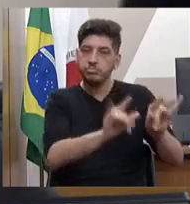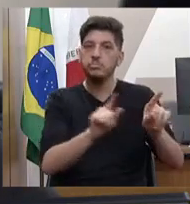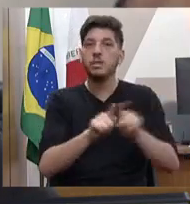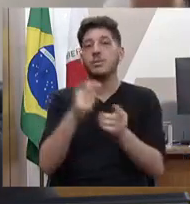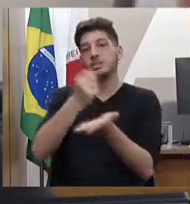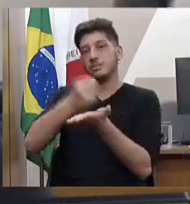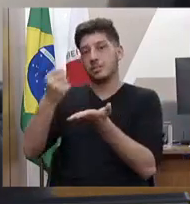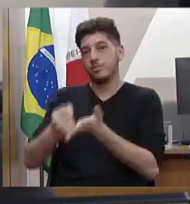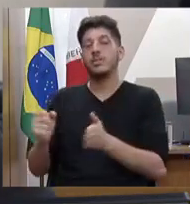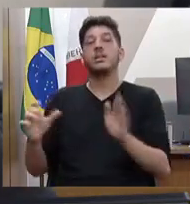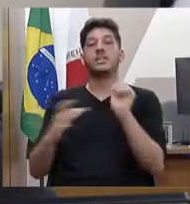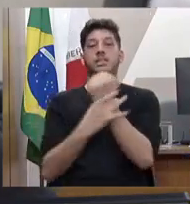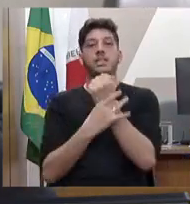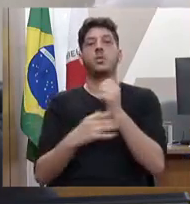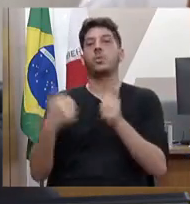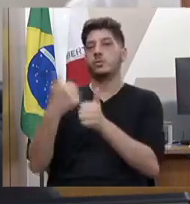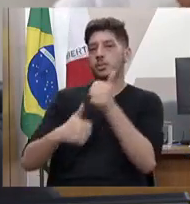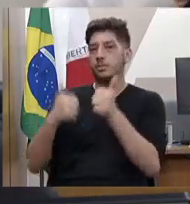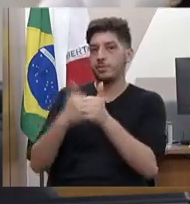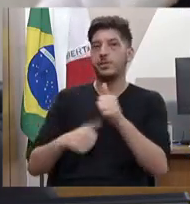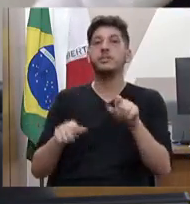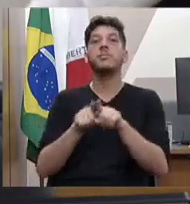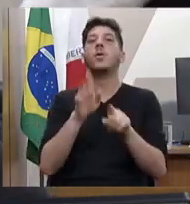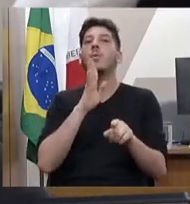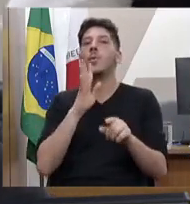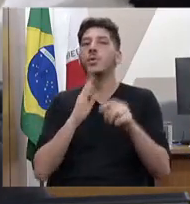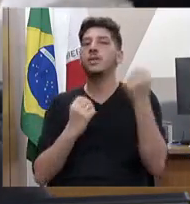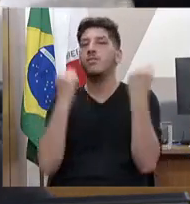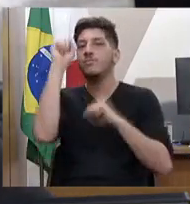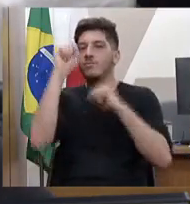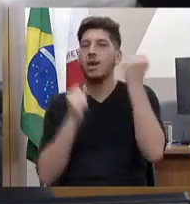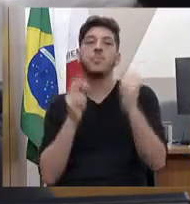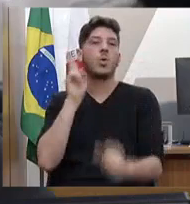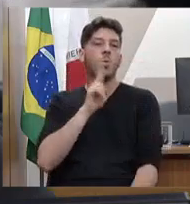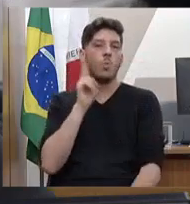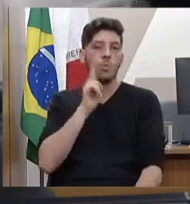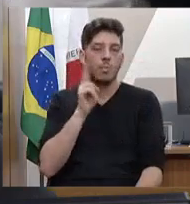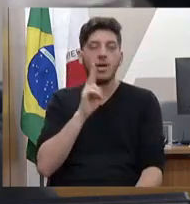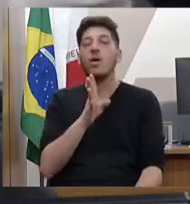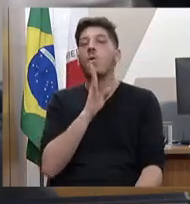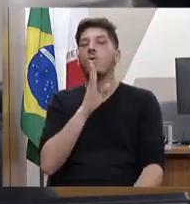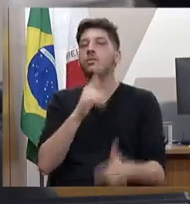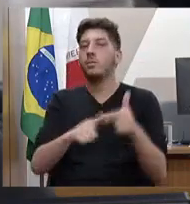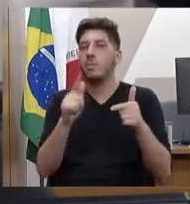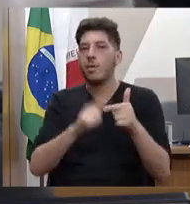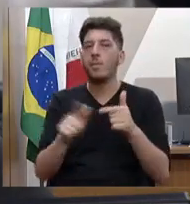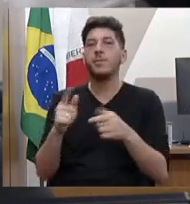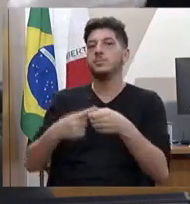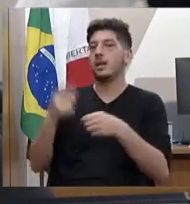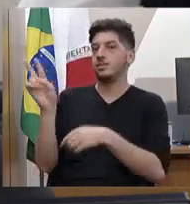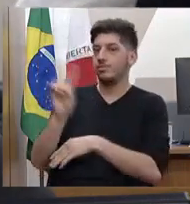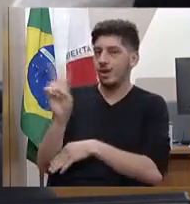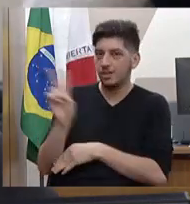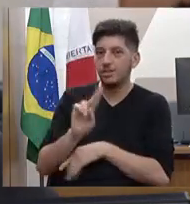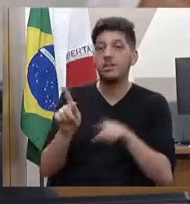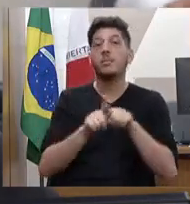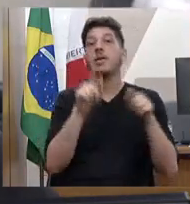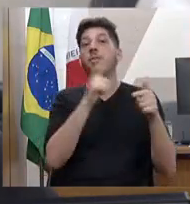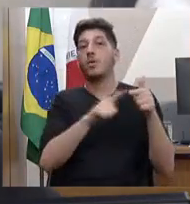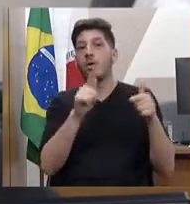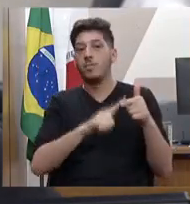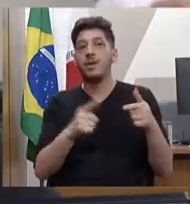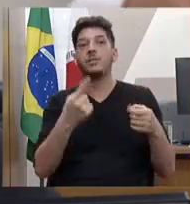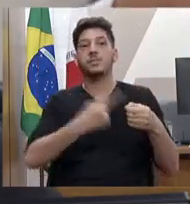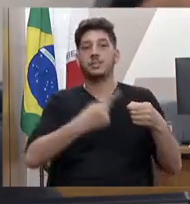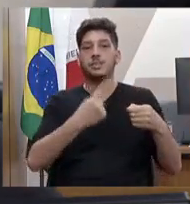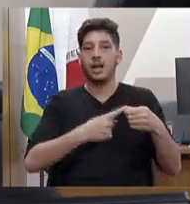seguro-desemprego vou lá conhecer as fábricas de Ubá vou conhecer os problemas que nós temos Varginha os problemas que nós temos lá em Paracatu